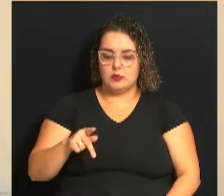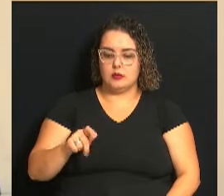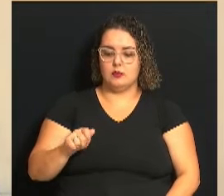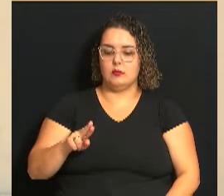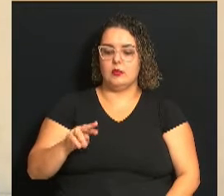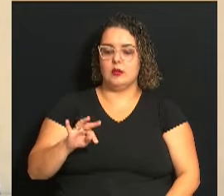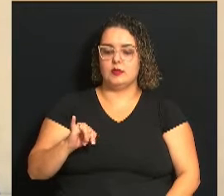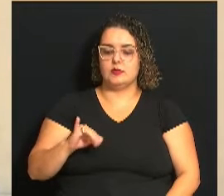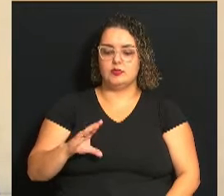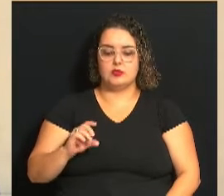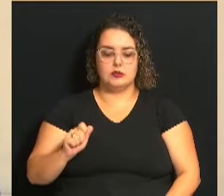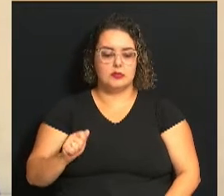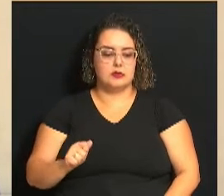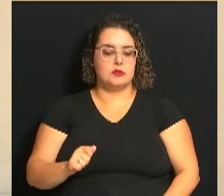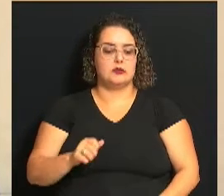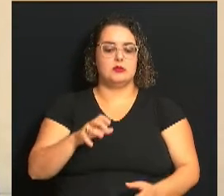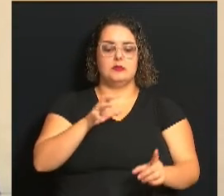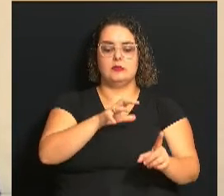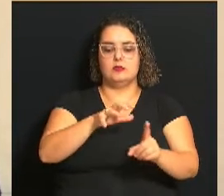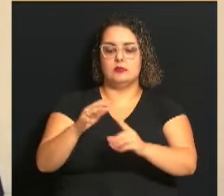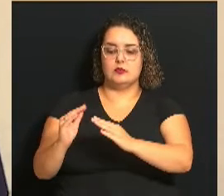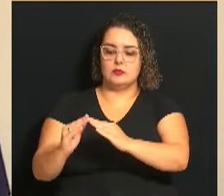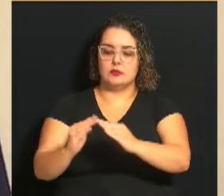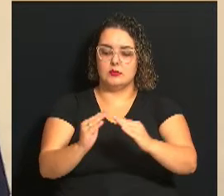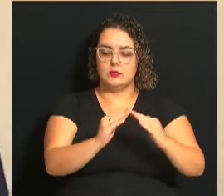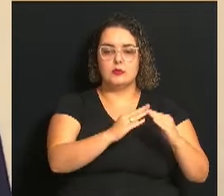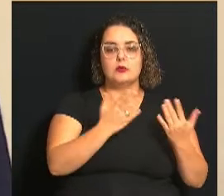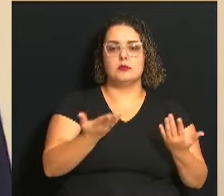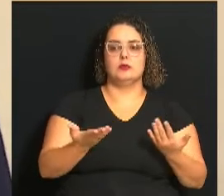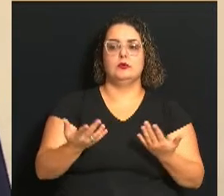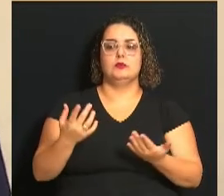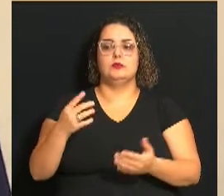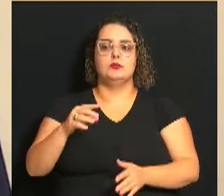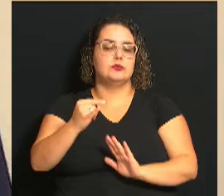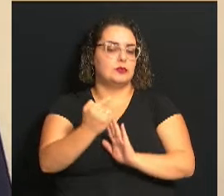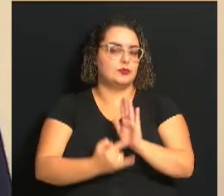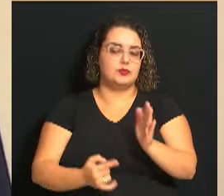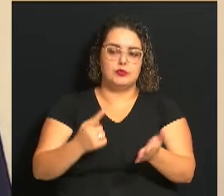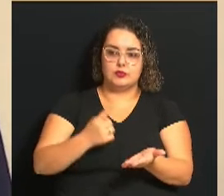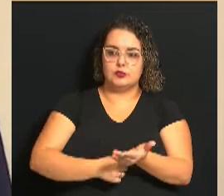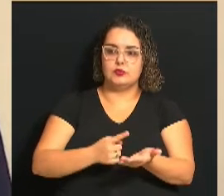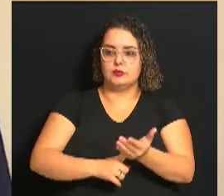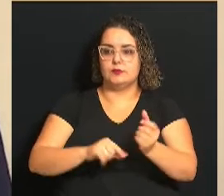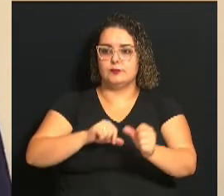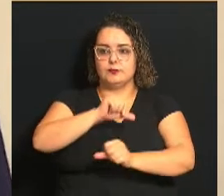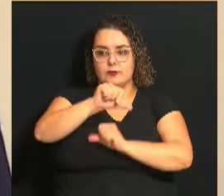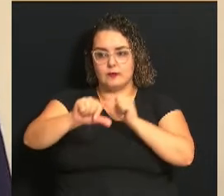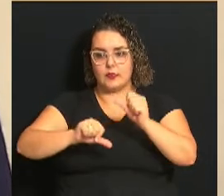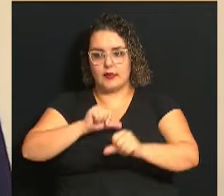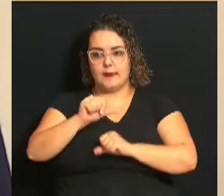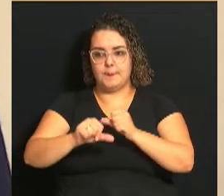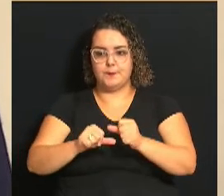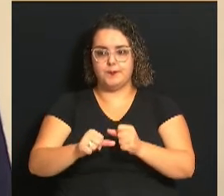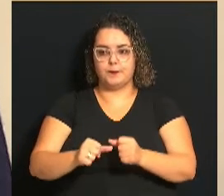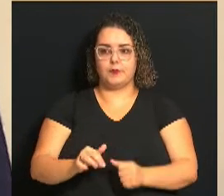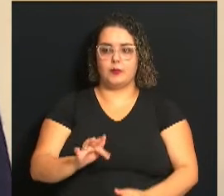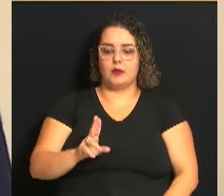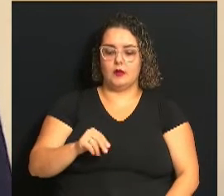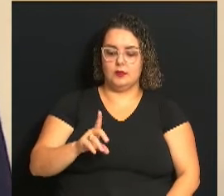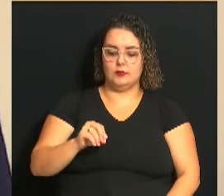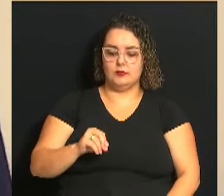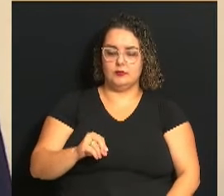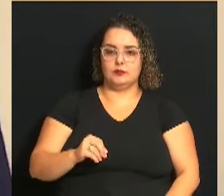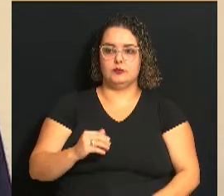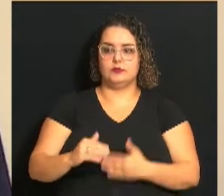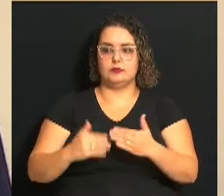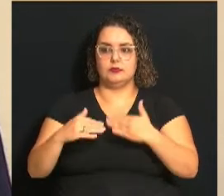vizinhança, de termos de acordo em compromisso. Então, a gente está fazendo essa alteração, que é trazer o Fundo Municipal de Desenvolvimento Urbano,